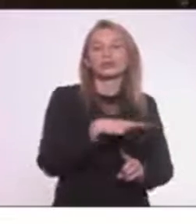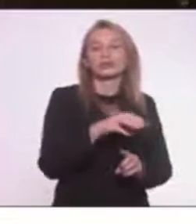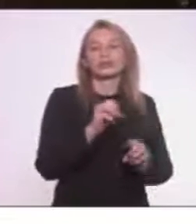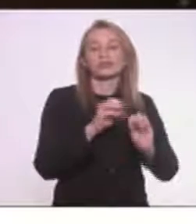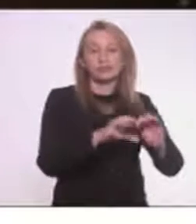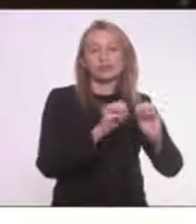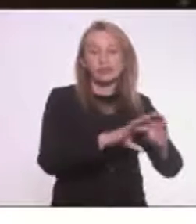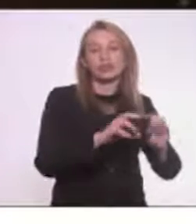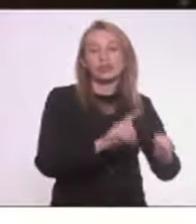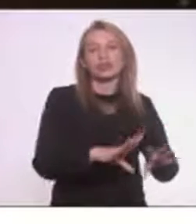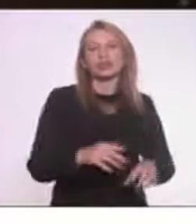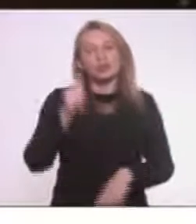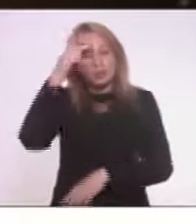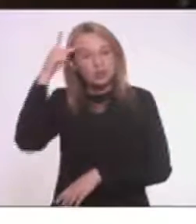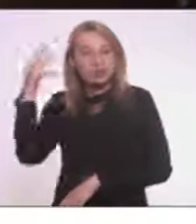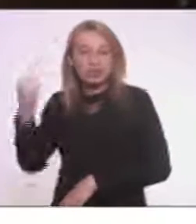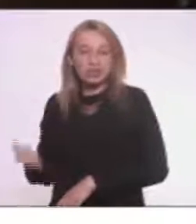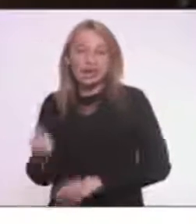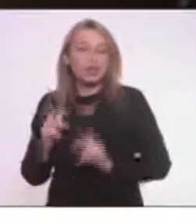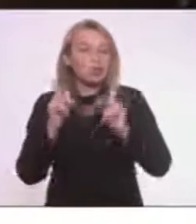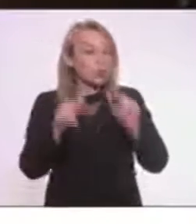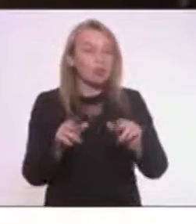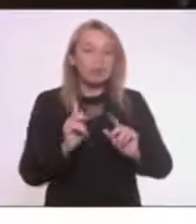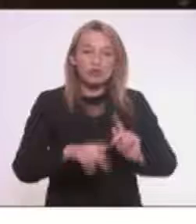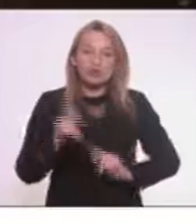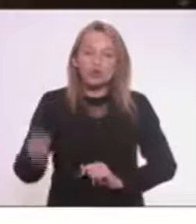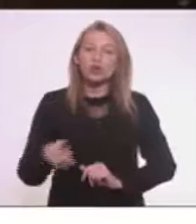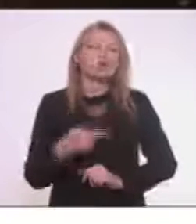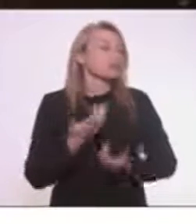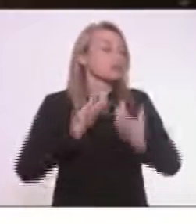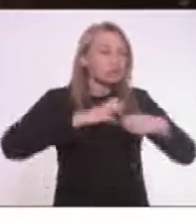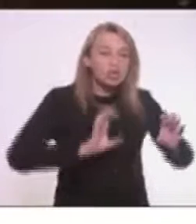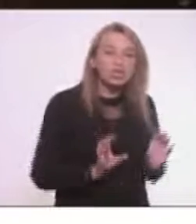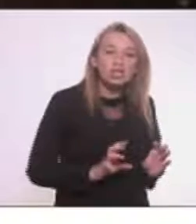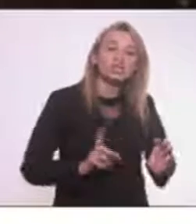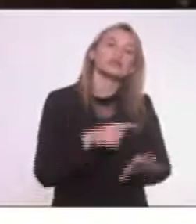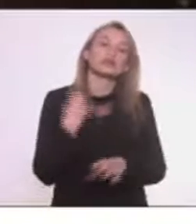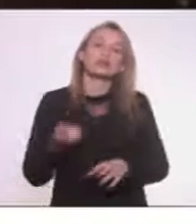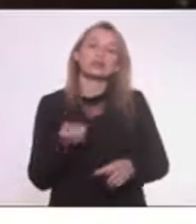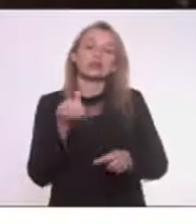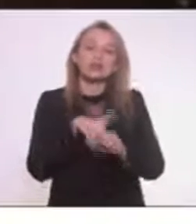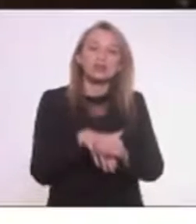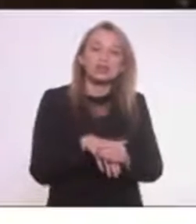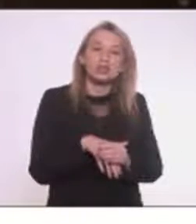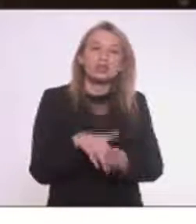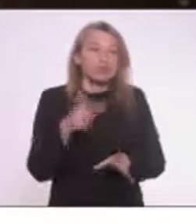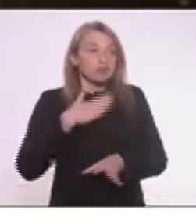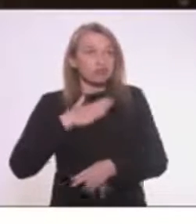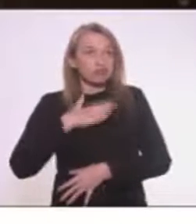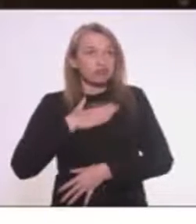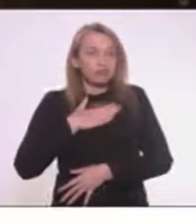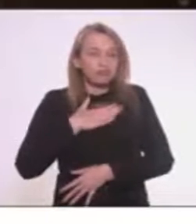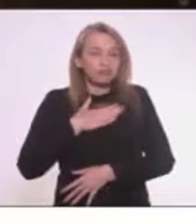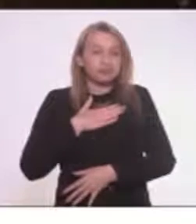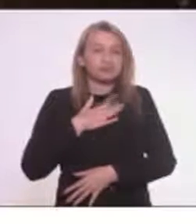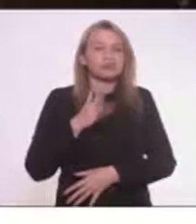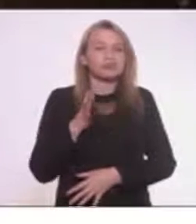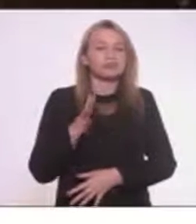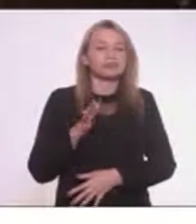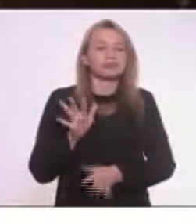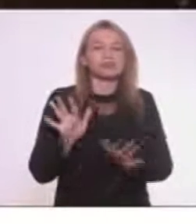que um professor. O que eu não queria é que a gente fizesse uma votação que, na minha humilde